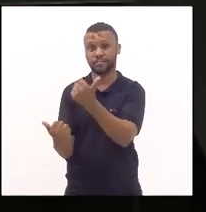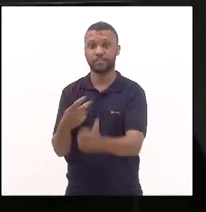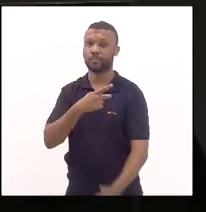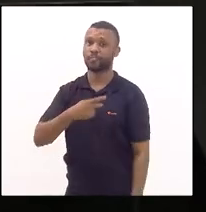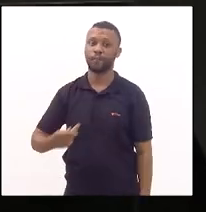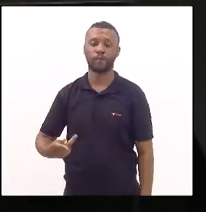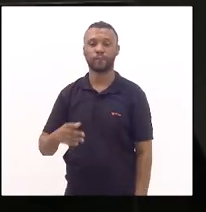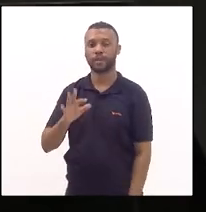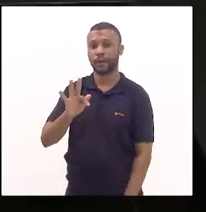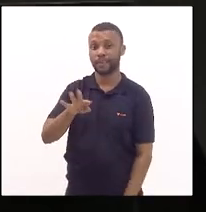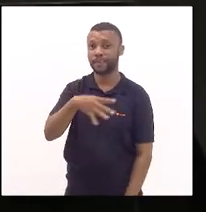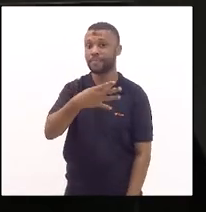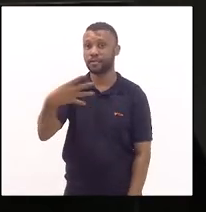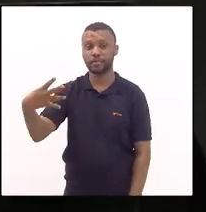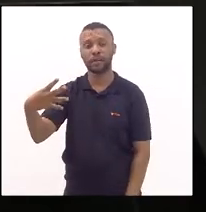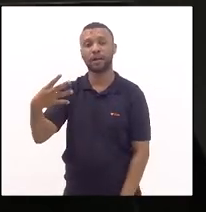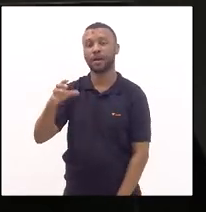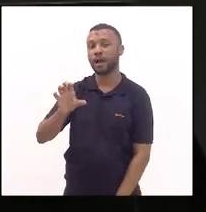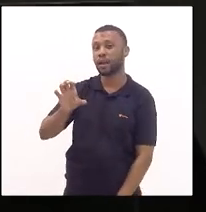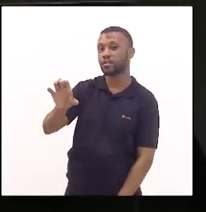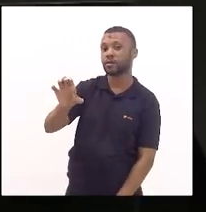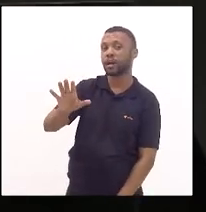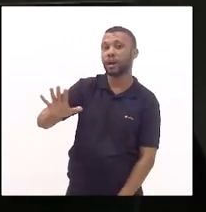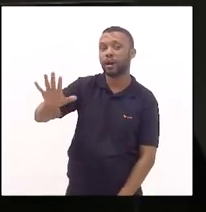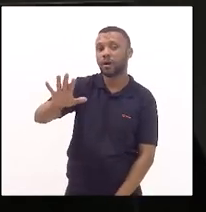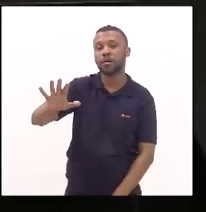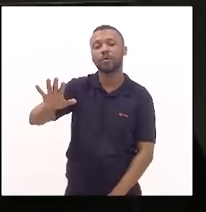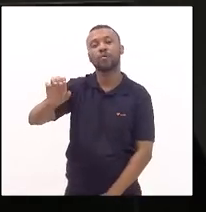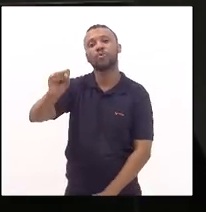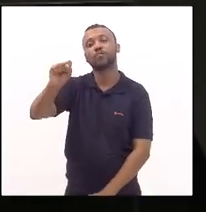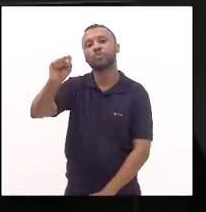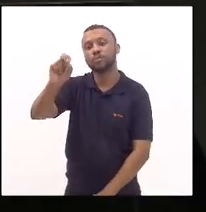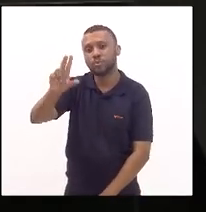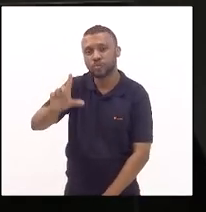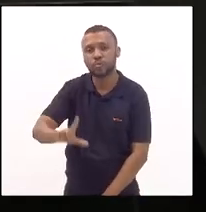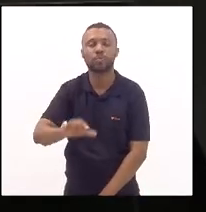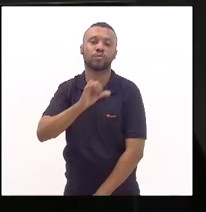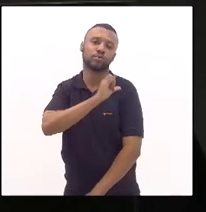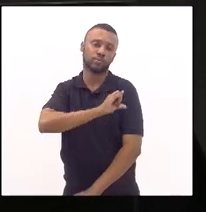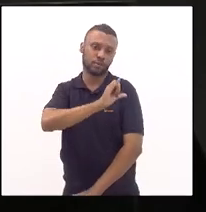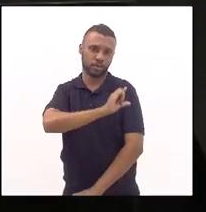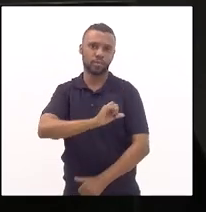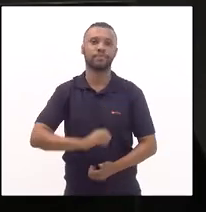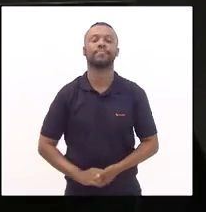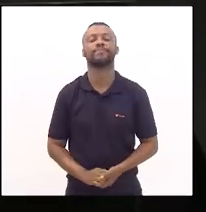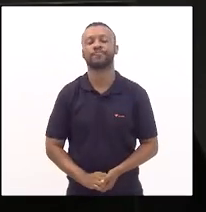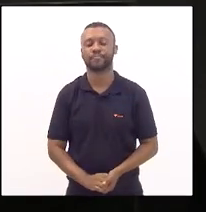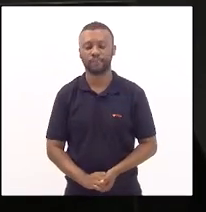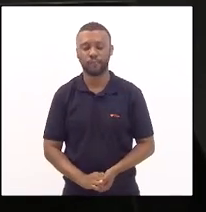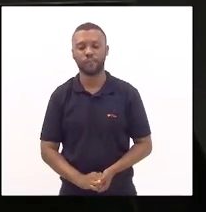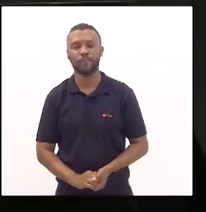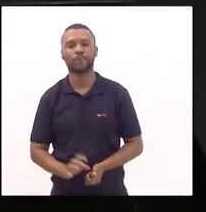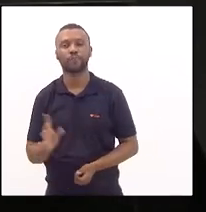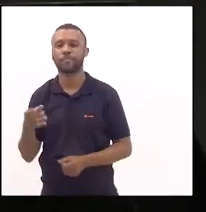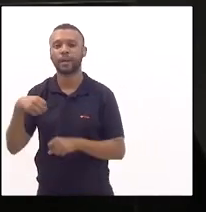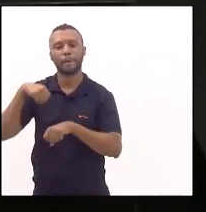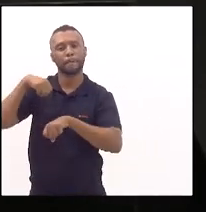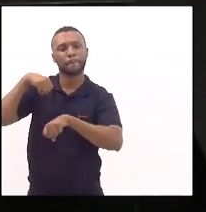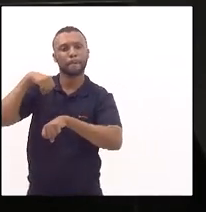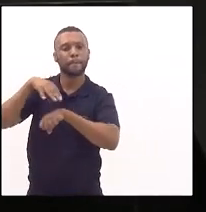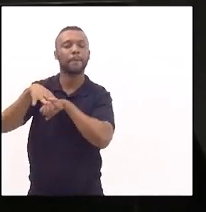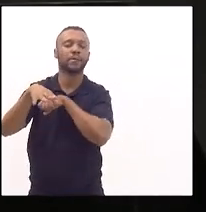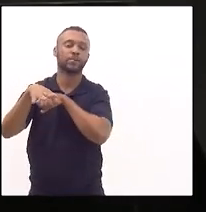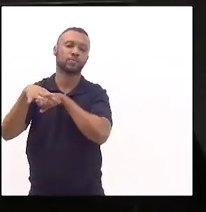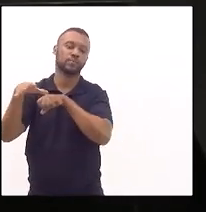da FIRJAN Regional, da Regional do Sul Fluminense. E ele passou um vídeo, deputada